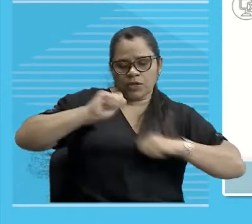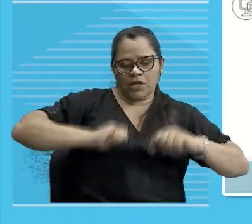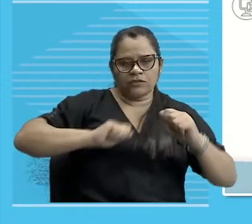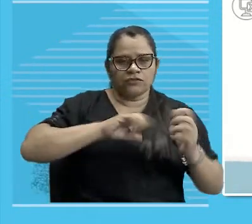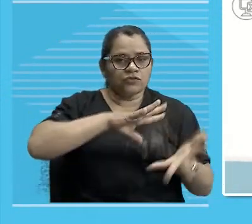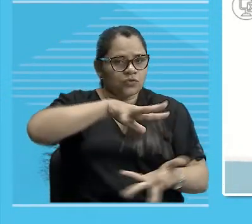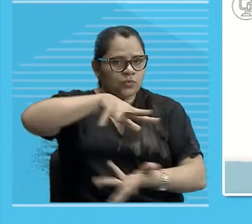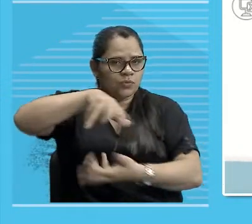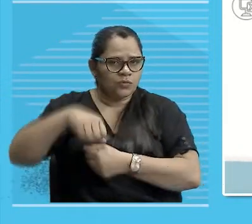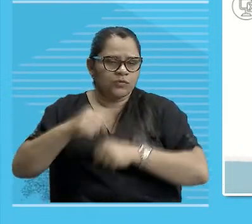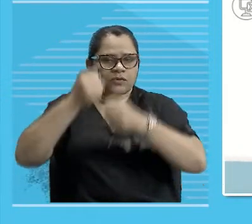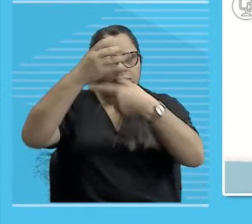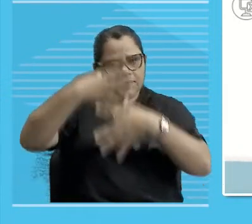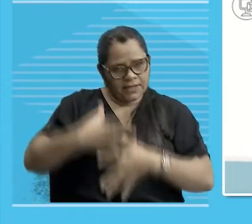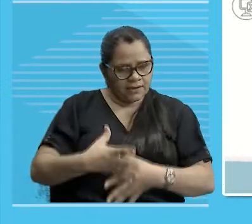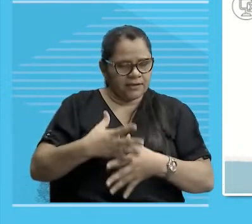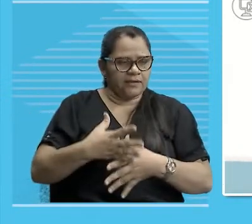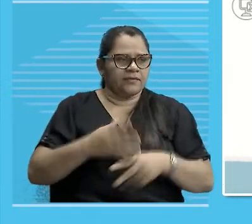Acabei de falar sobre isso.